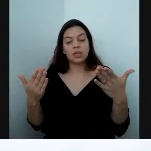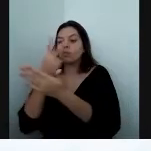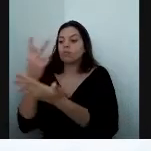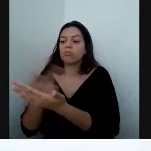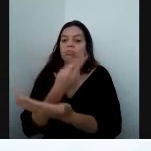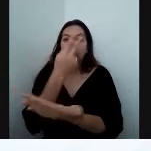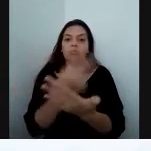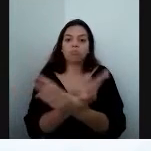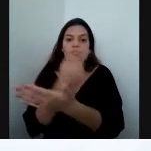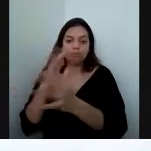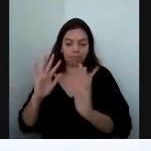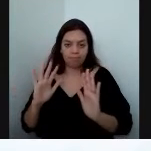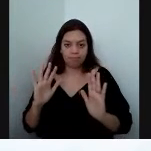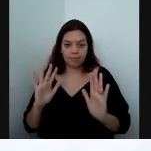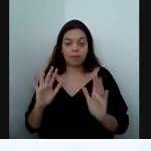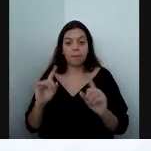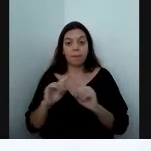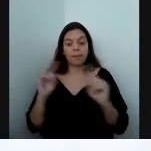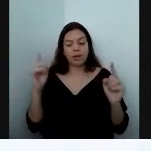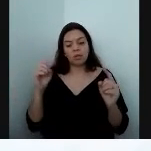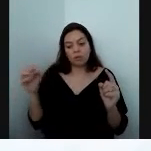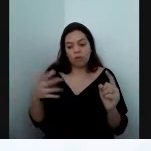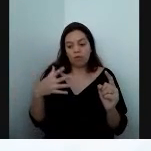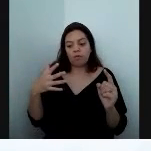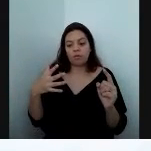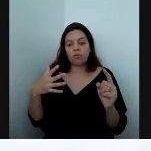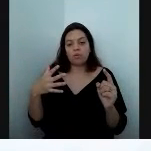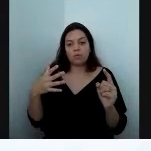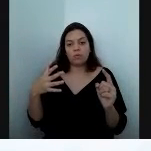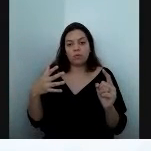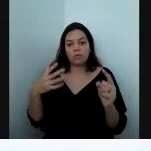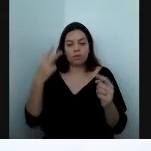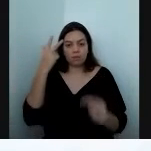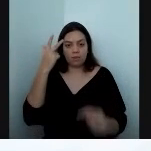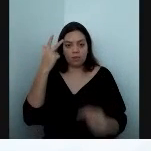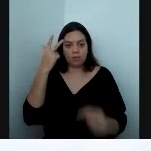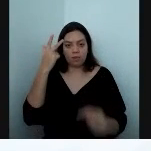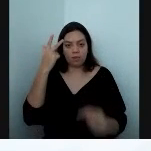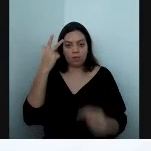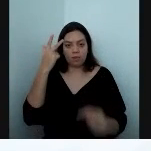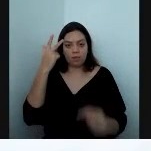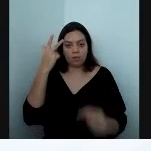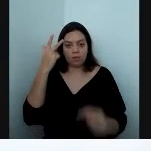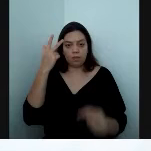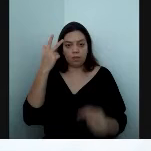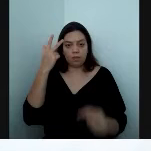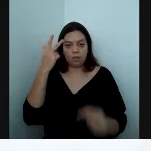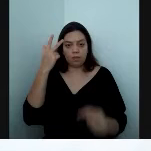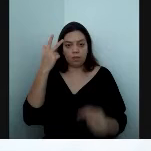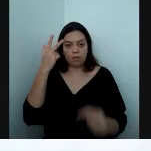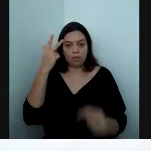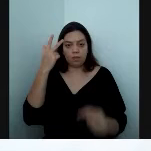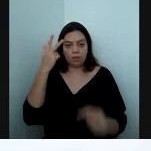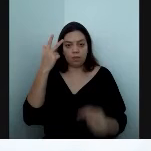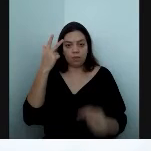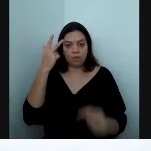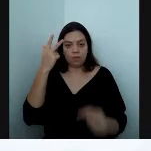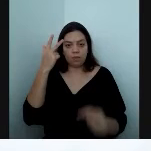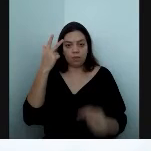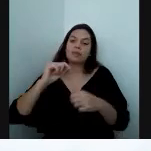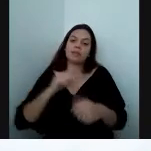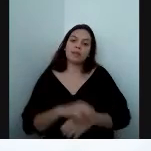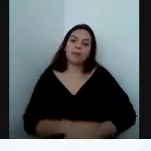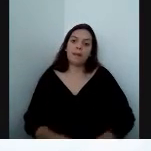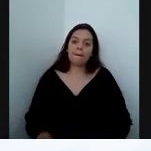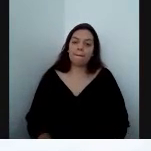frente. Mas o mais importante é a forma como, infelizmente, né, o capital, nessa relação capital-trabalho se dá. Quando uma